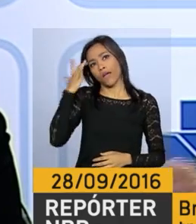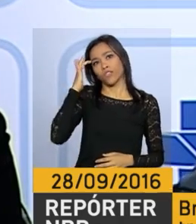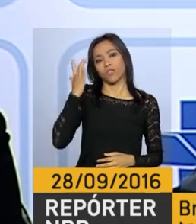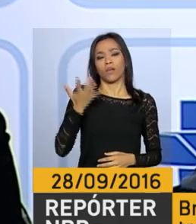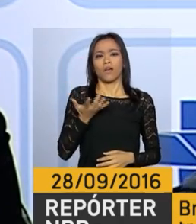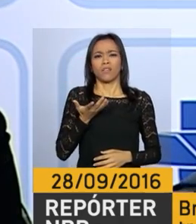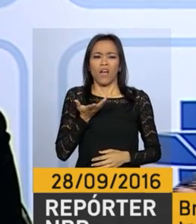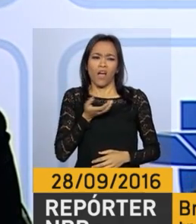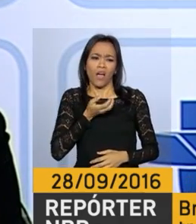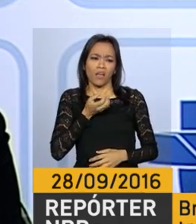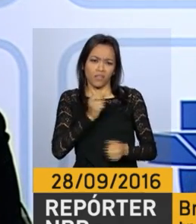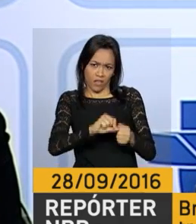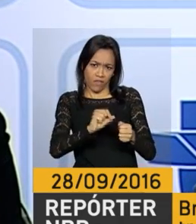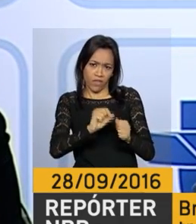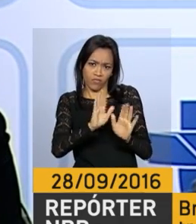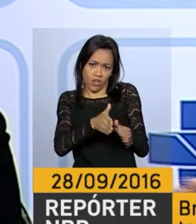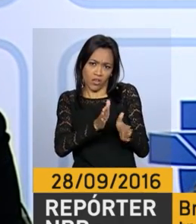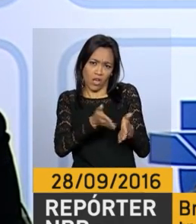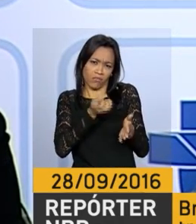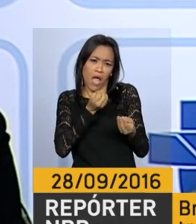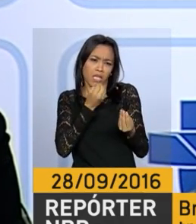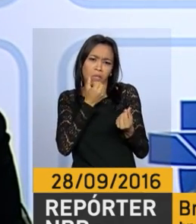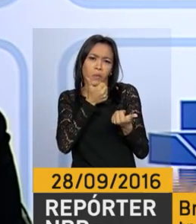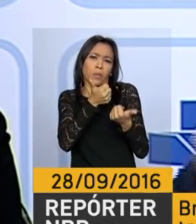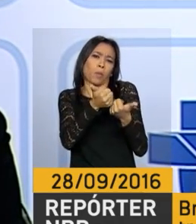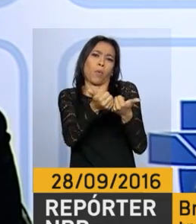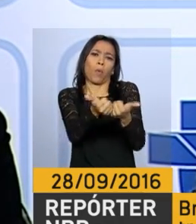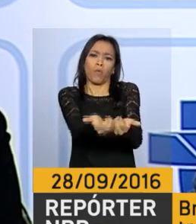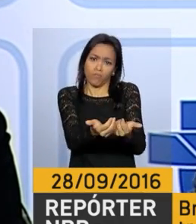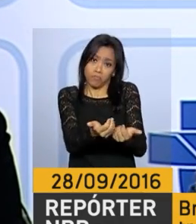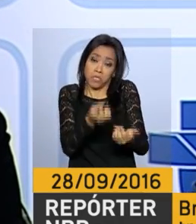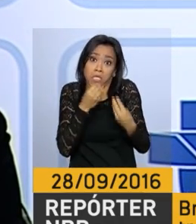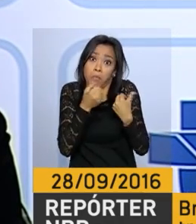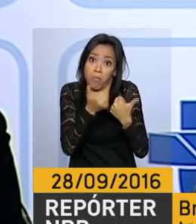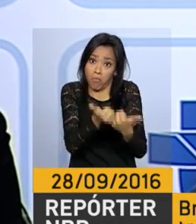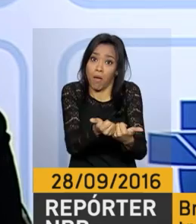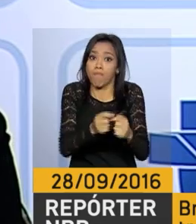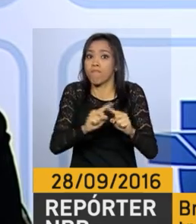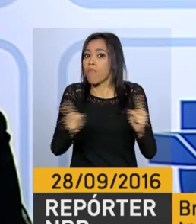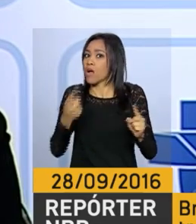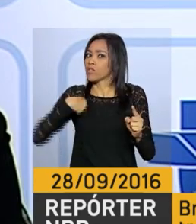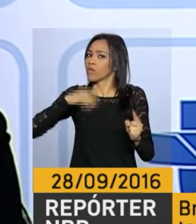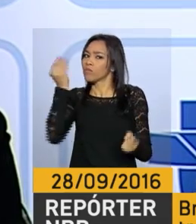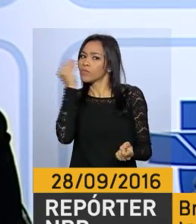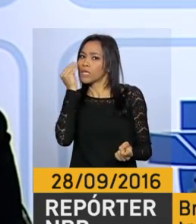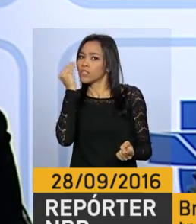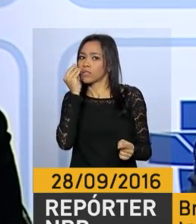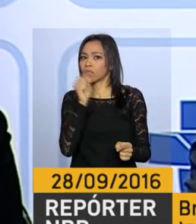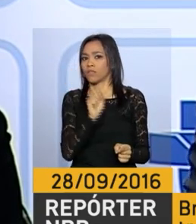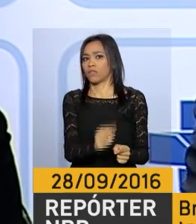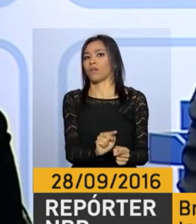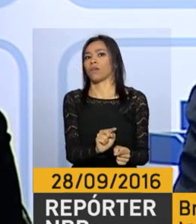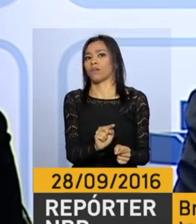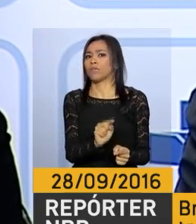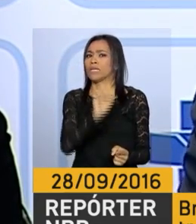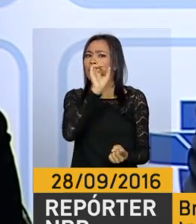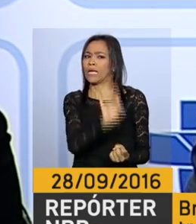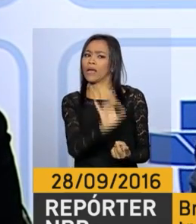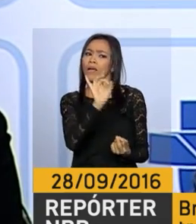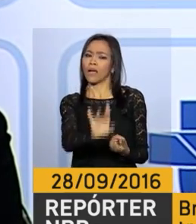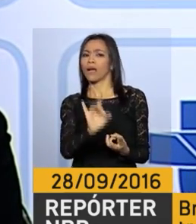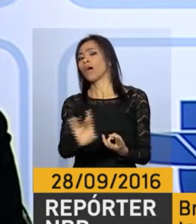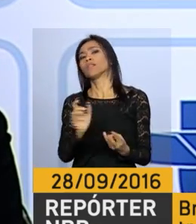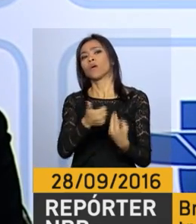está sendo feito está sendo feito da melhor maneira pode até estar mas nós vamos testar e ao testar cada coisa